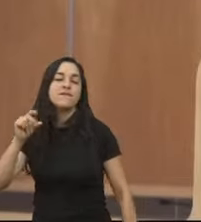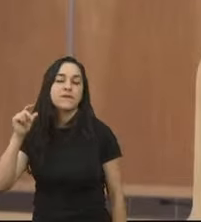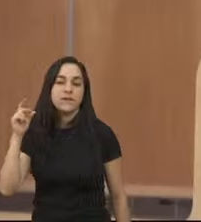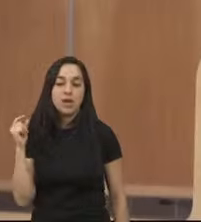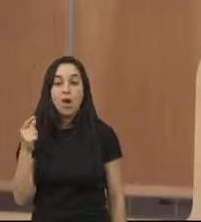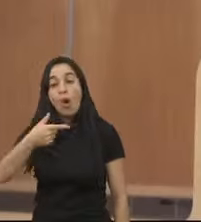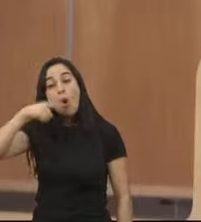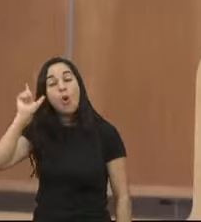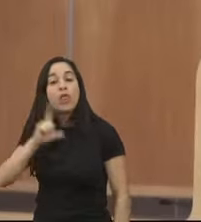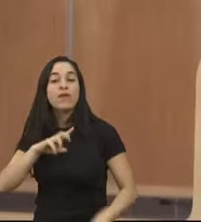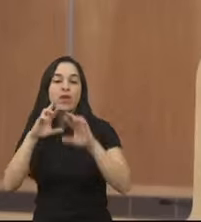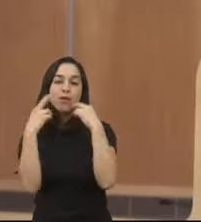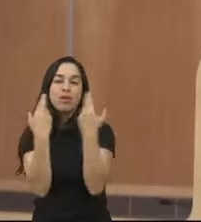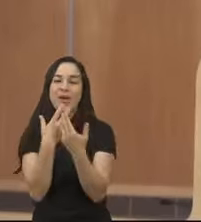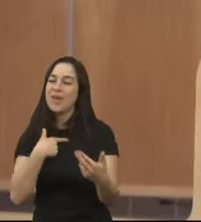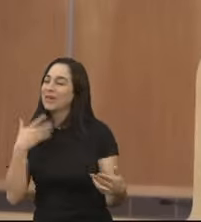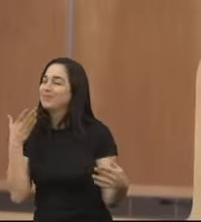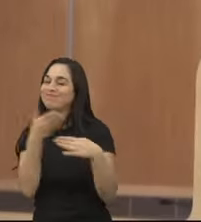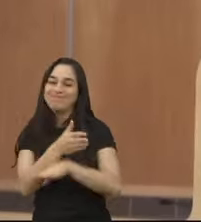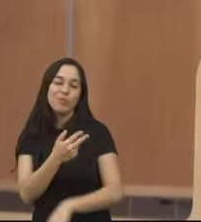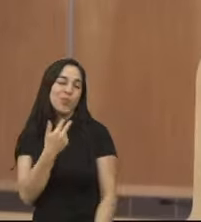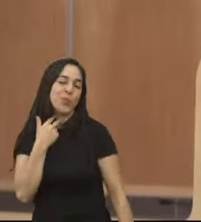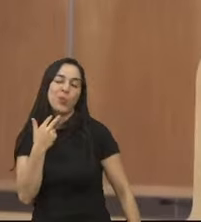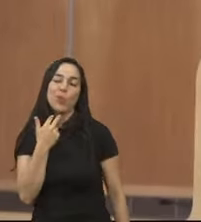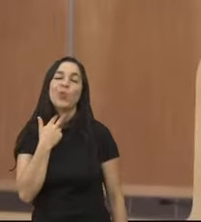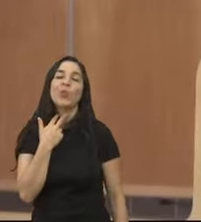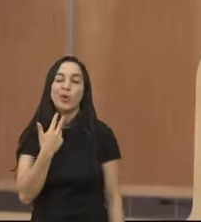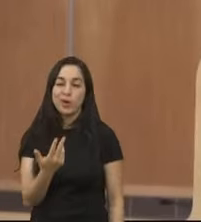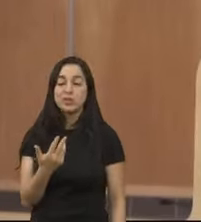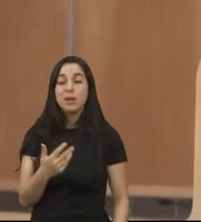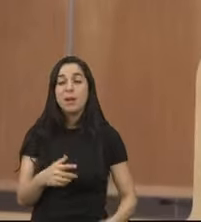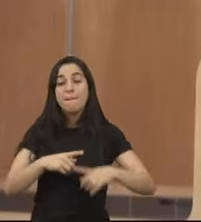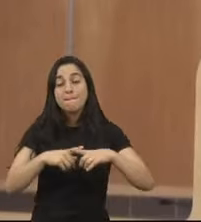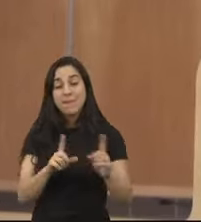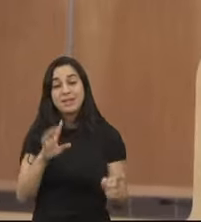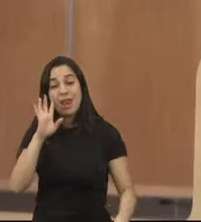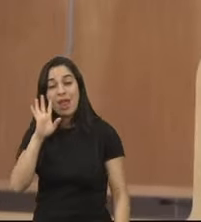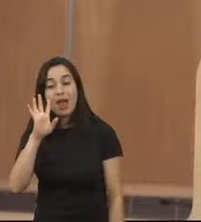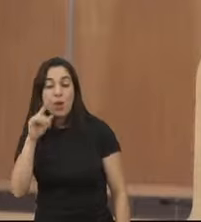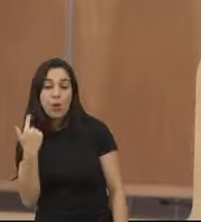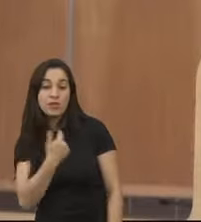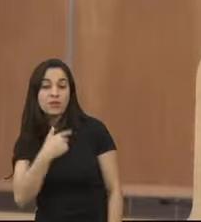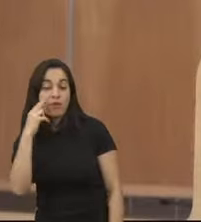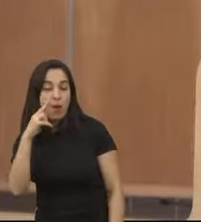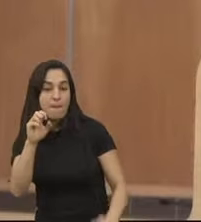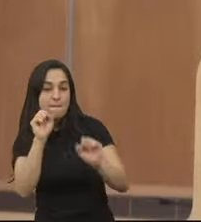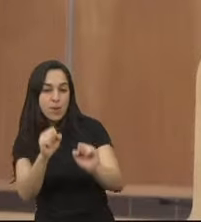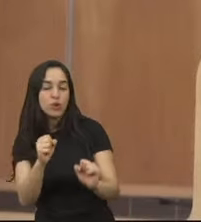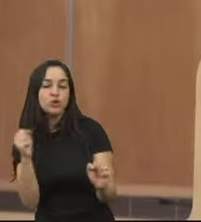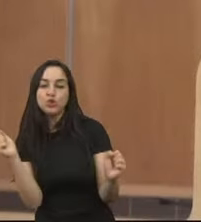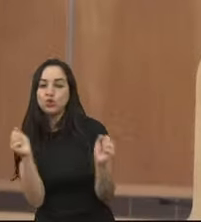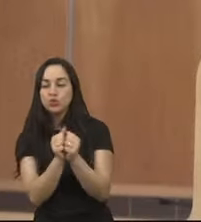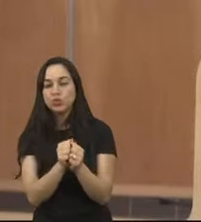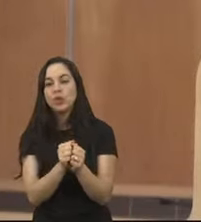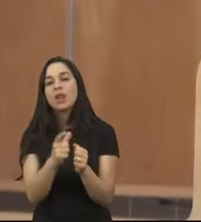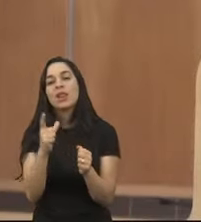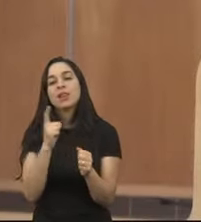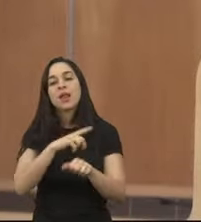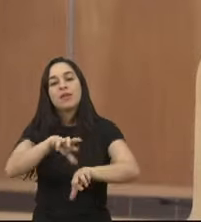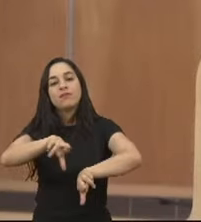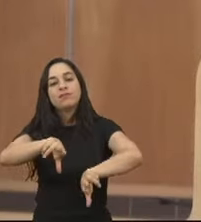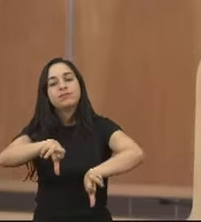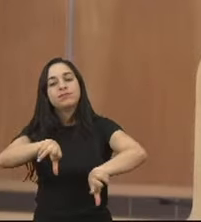pude participar porque eu estava em outro compromisso. Mas é legal ver que a gente tem que construir juntos. E, né, Maria Amélia, a gente viu, né, que teve muitos